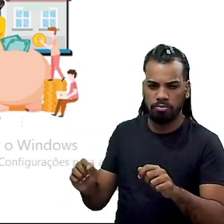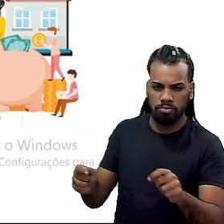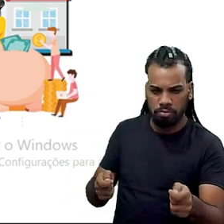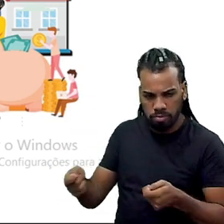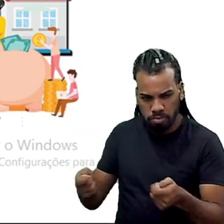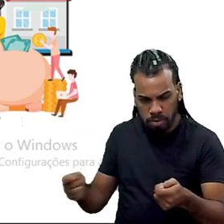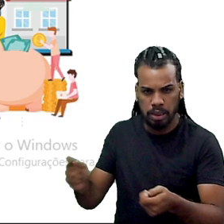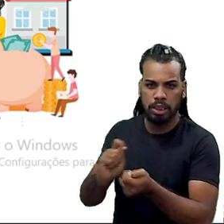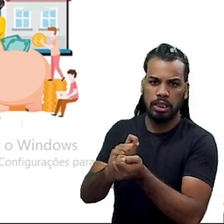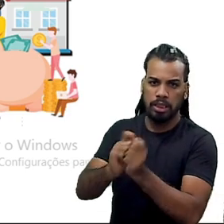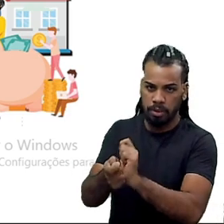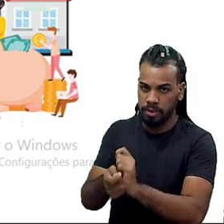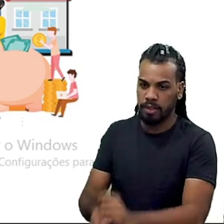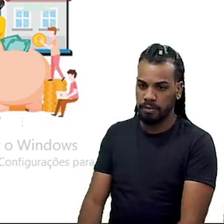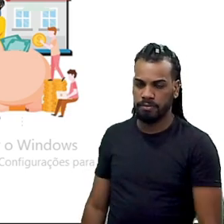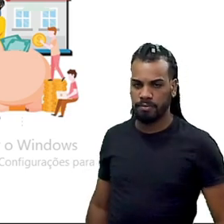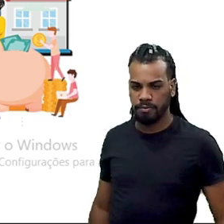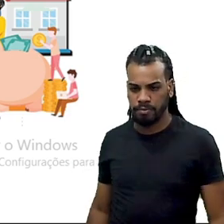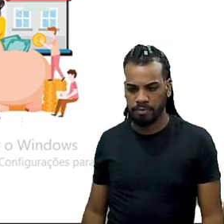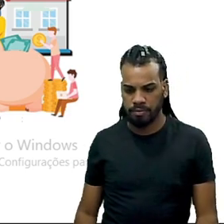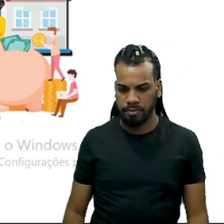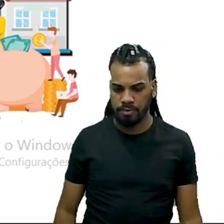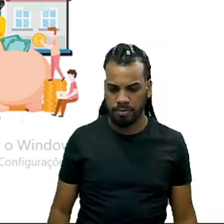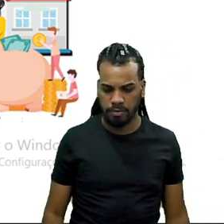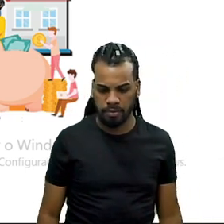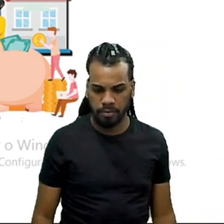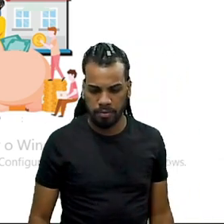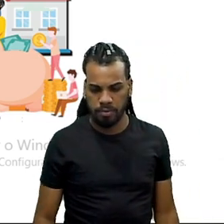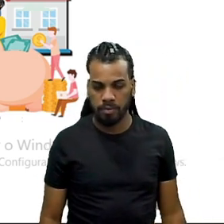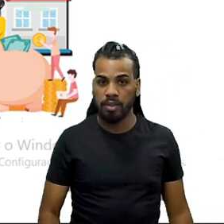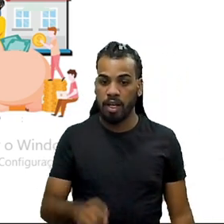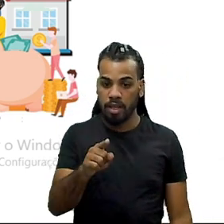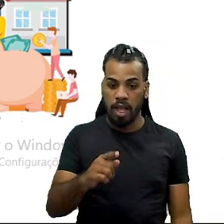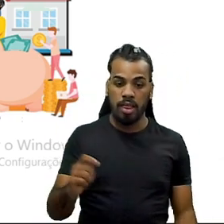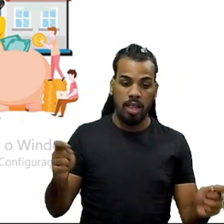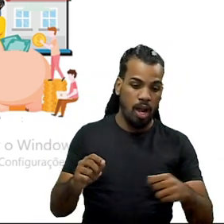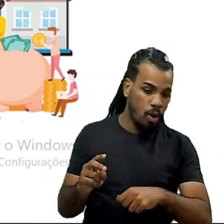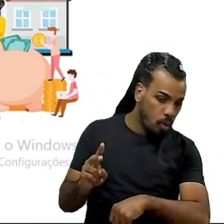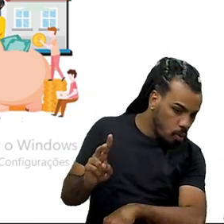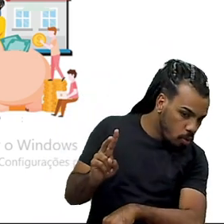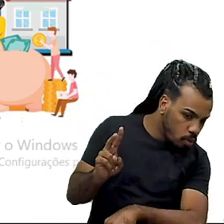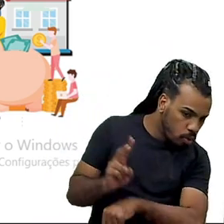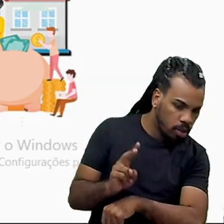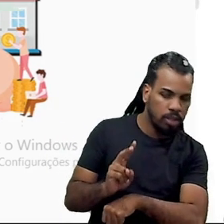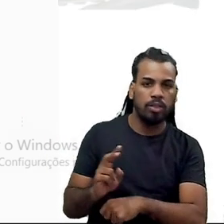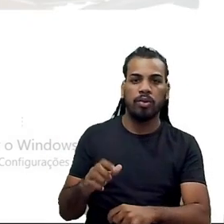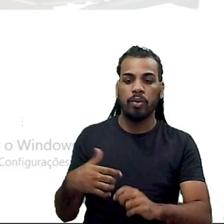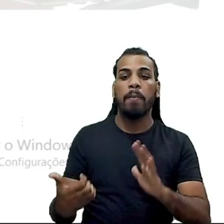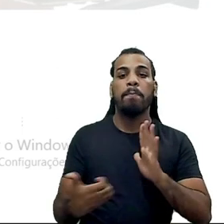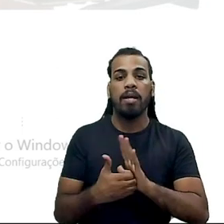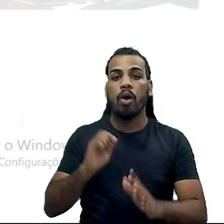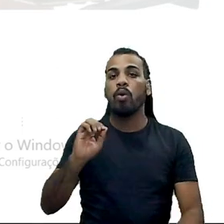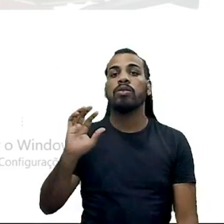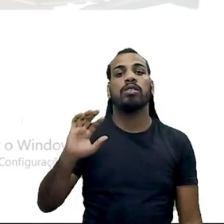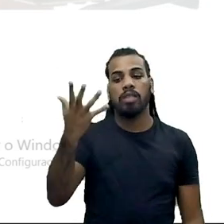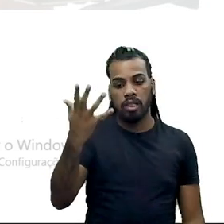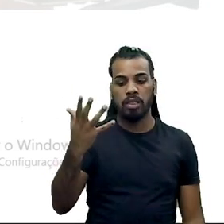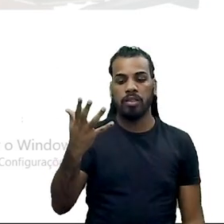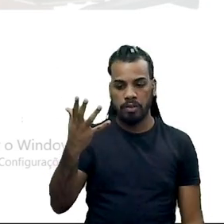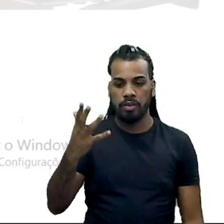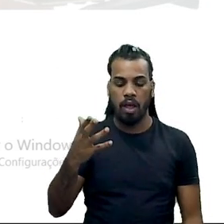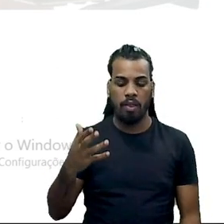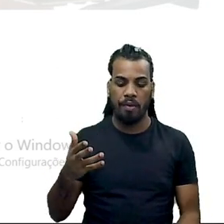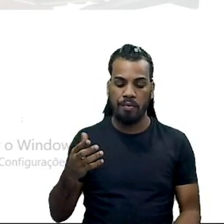se adaptar. E você cuidar. Uma empresa, o que é que acontece quando a gente faz uma relação